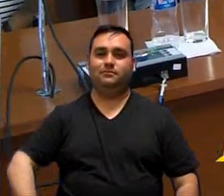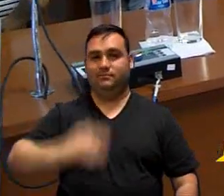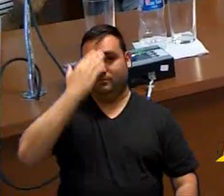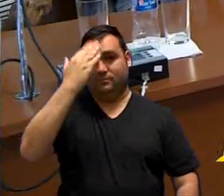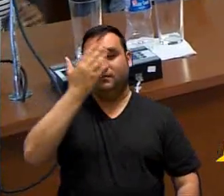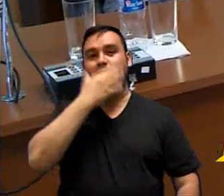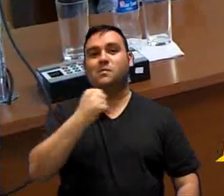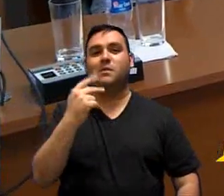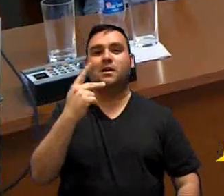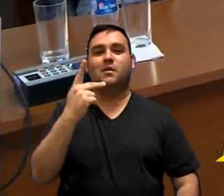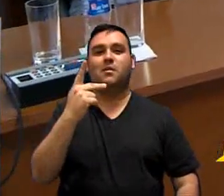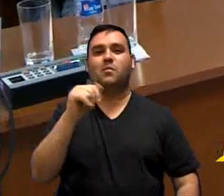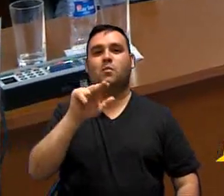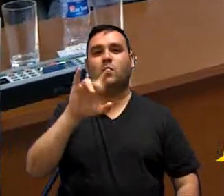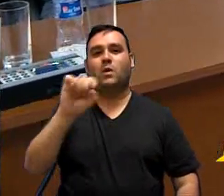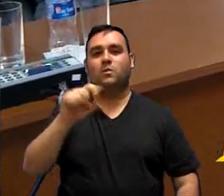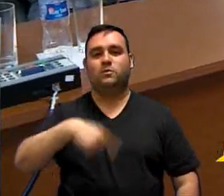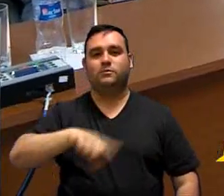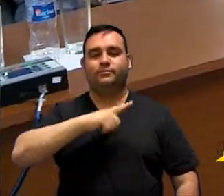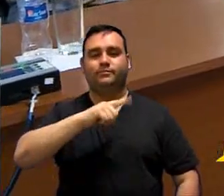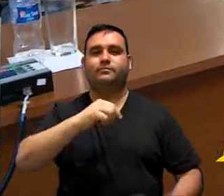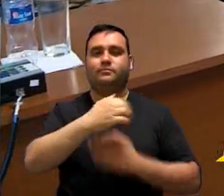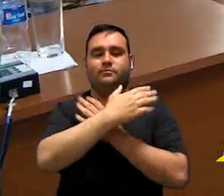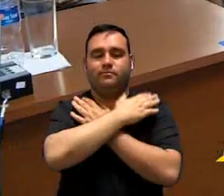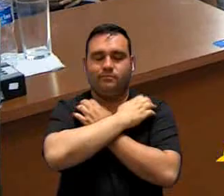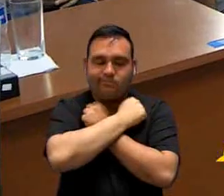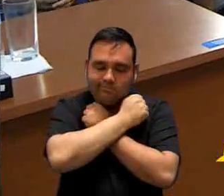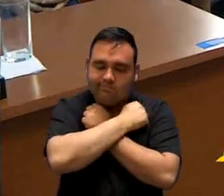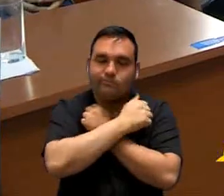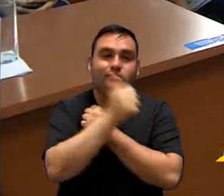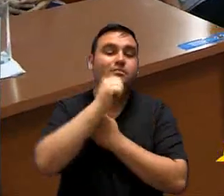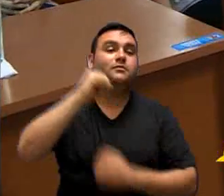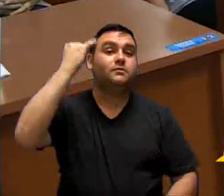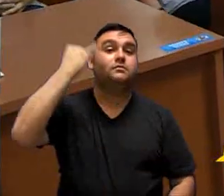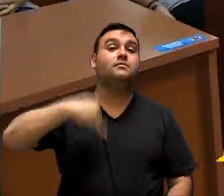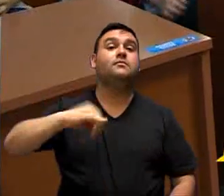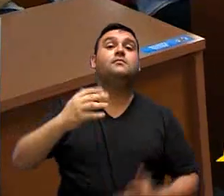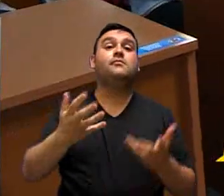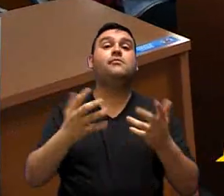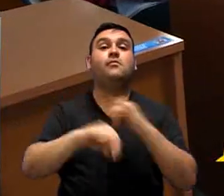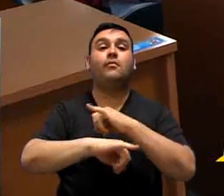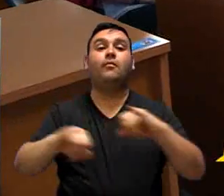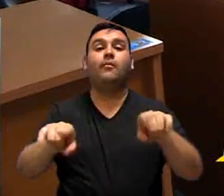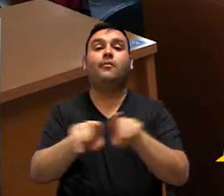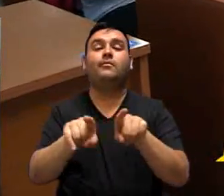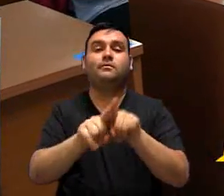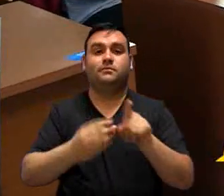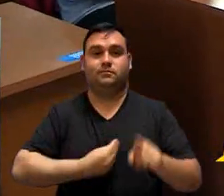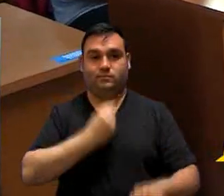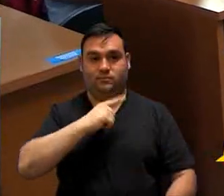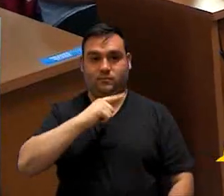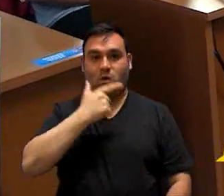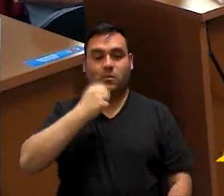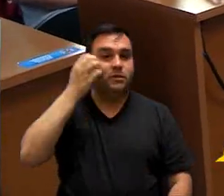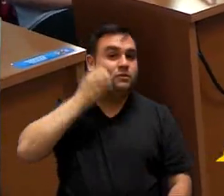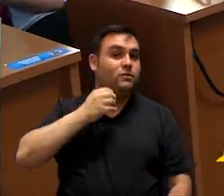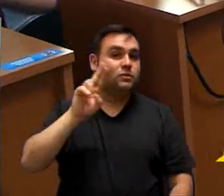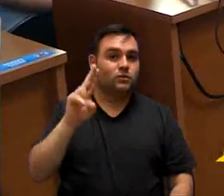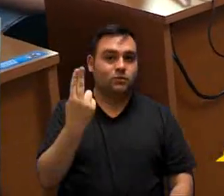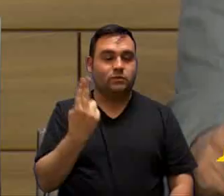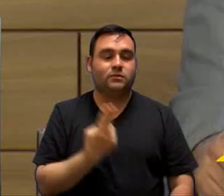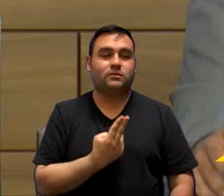Obrigado, Paulo. Transmita o nosso abraço à prefeita Jaqueline. Quero anunciar também a presença do vereador Udo